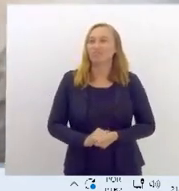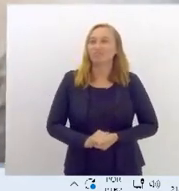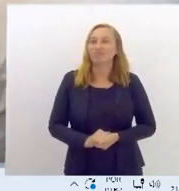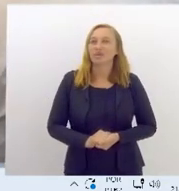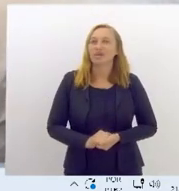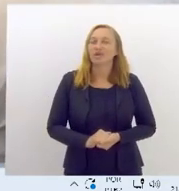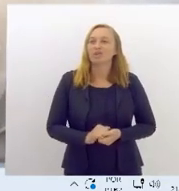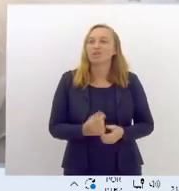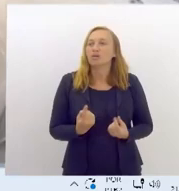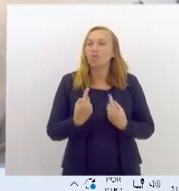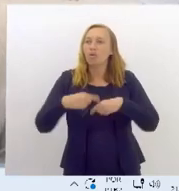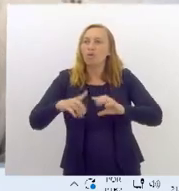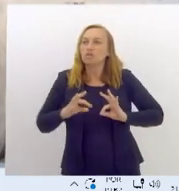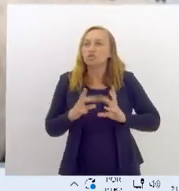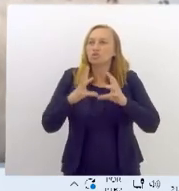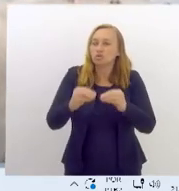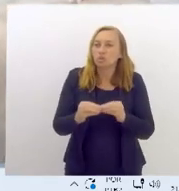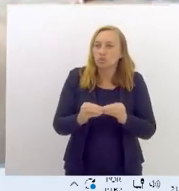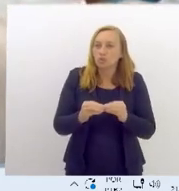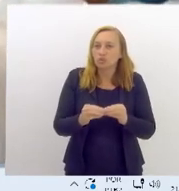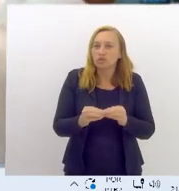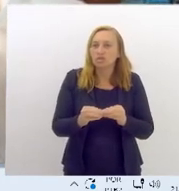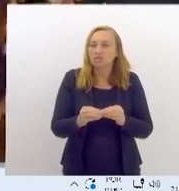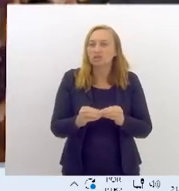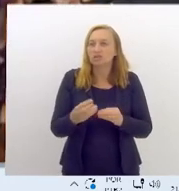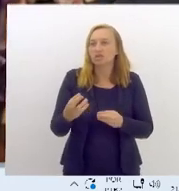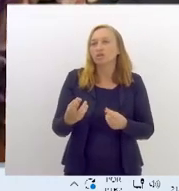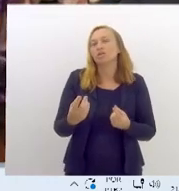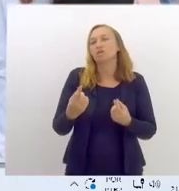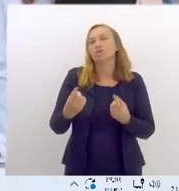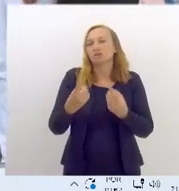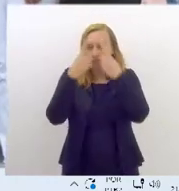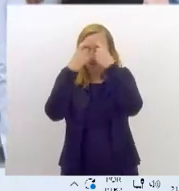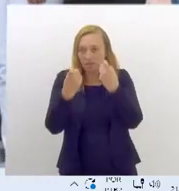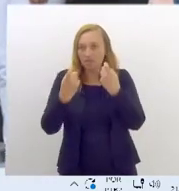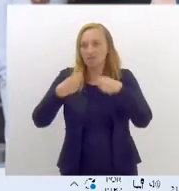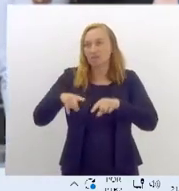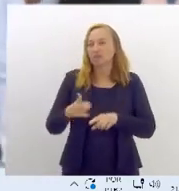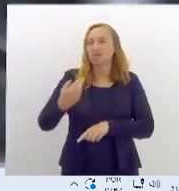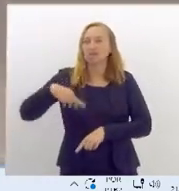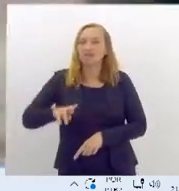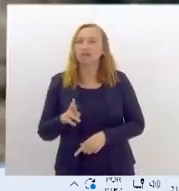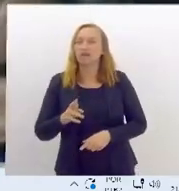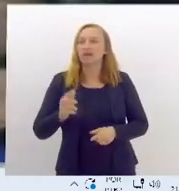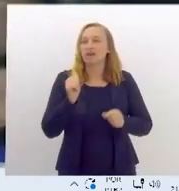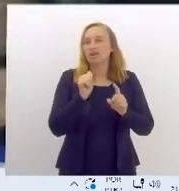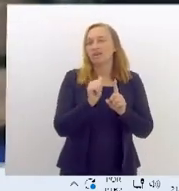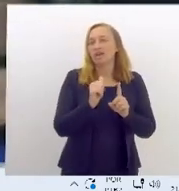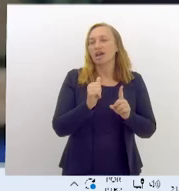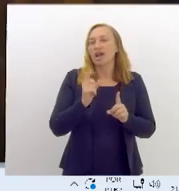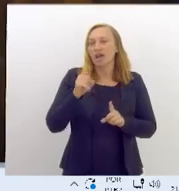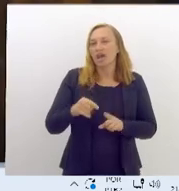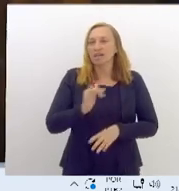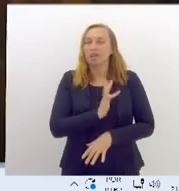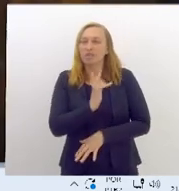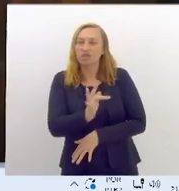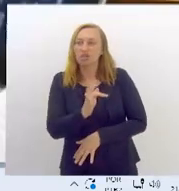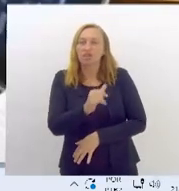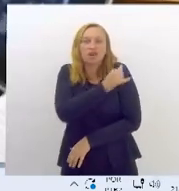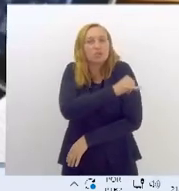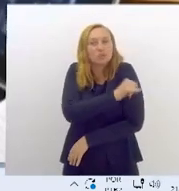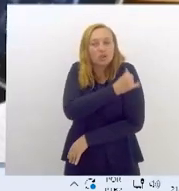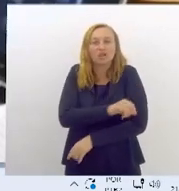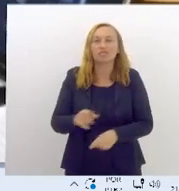do combate a todas as formas de intolerância é feminista André é da baixada é do Rio